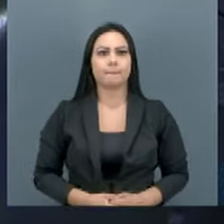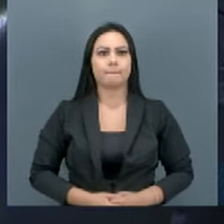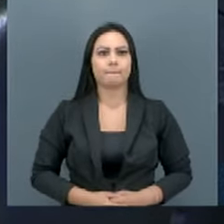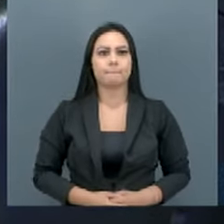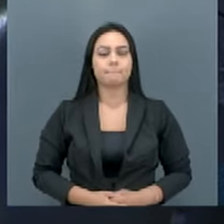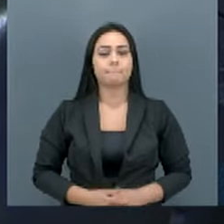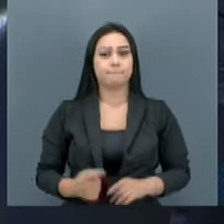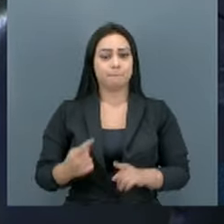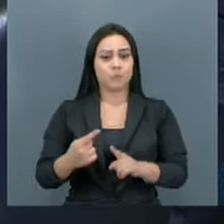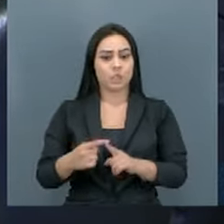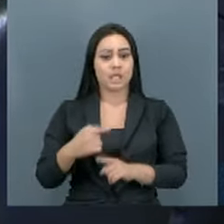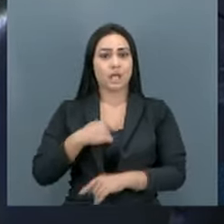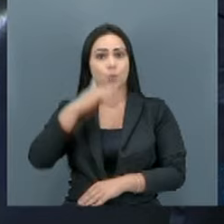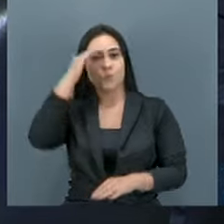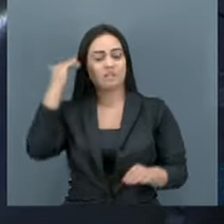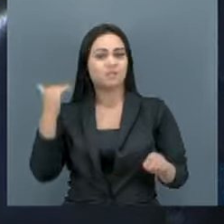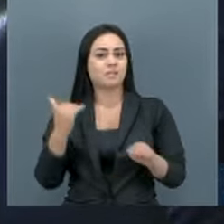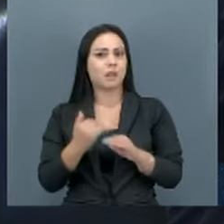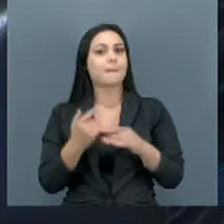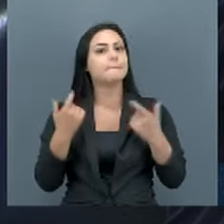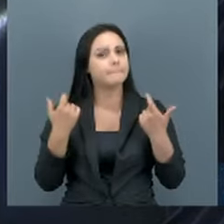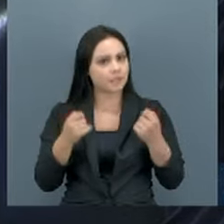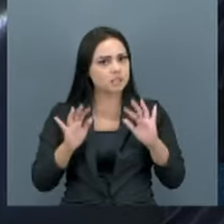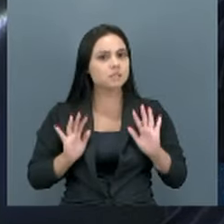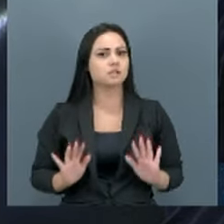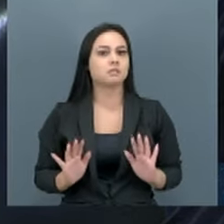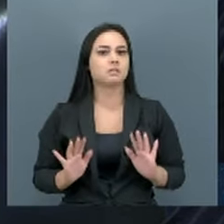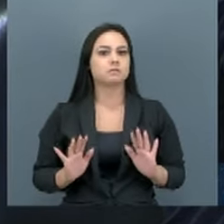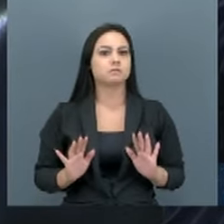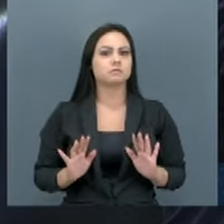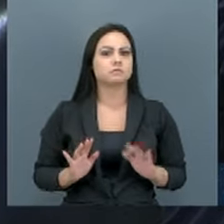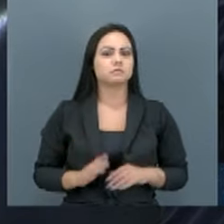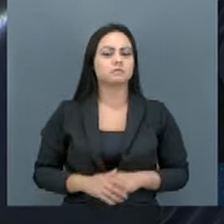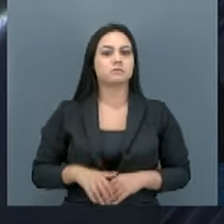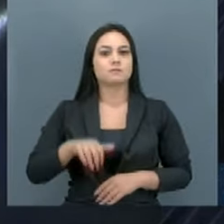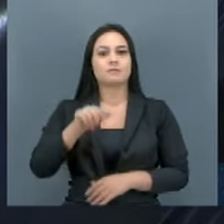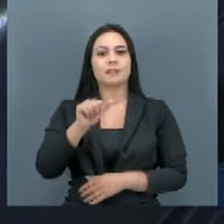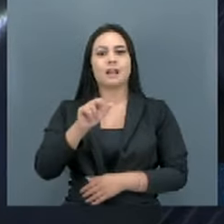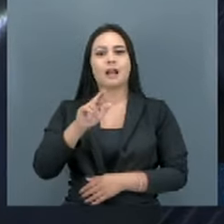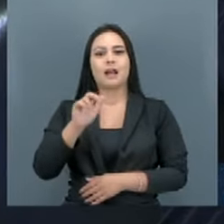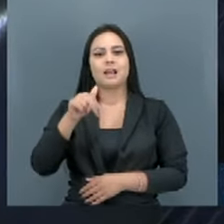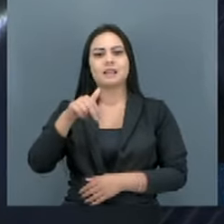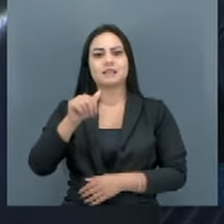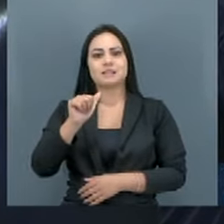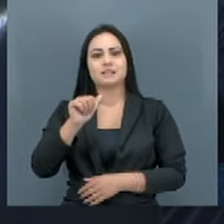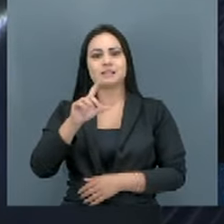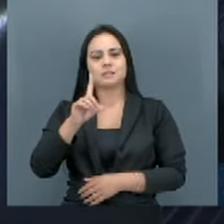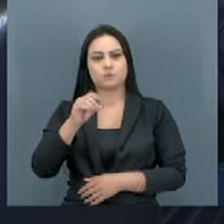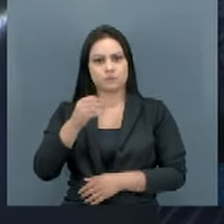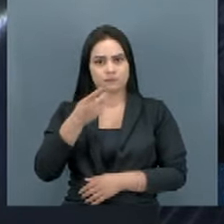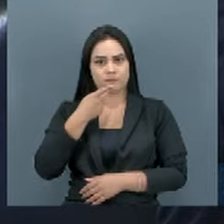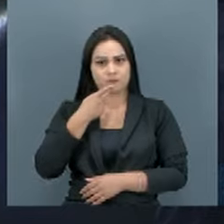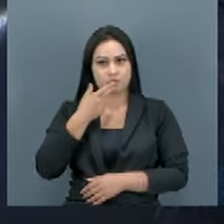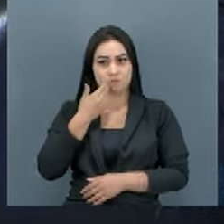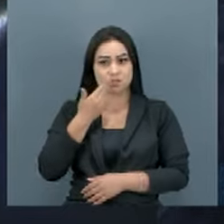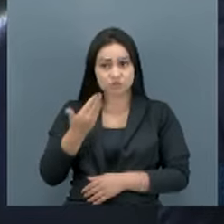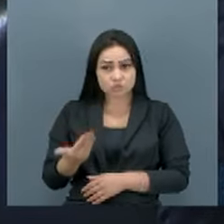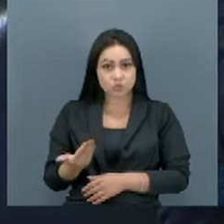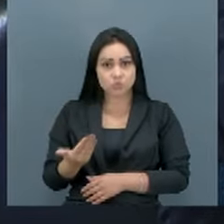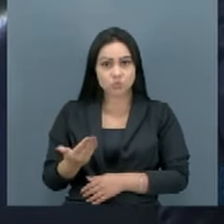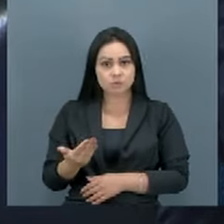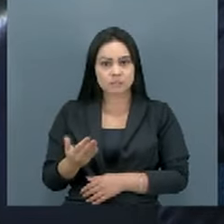porque eu entendo que eles precisam sim. O que o Arnaldo está reivindicando